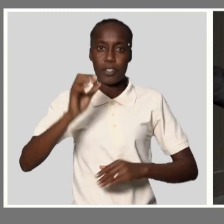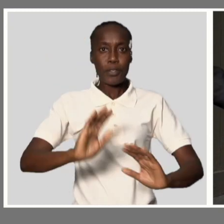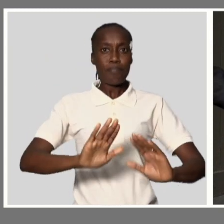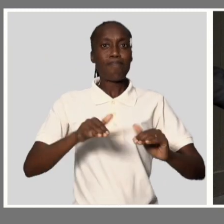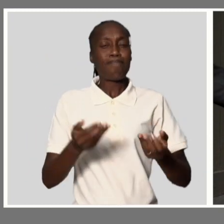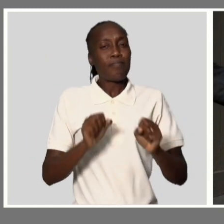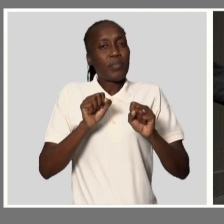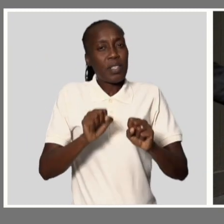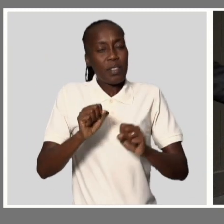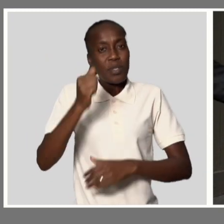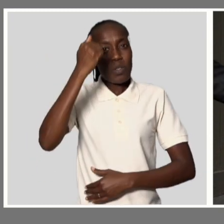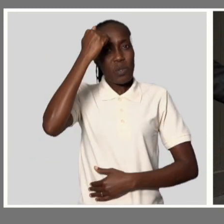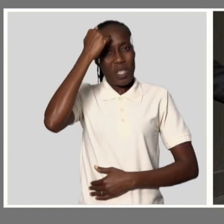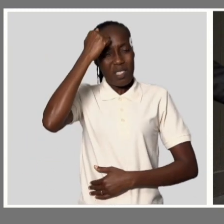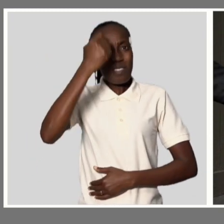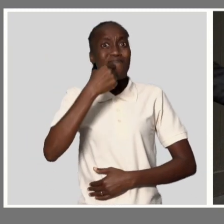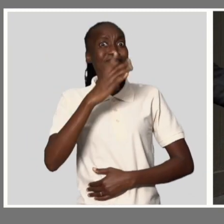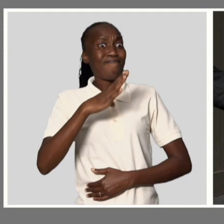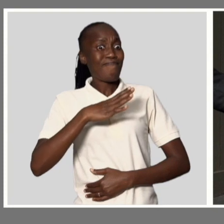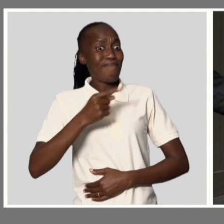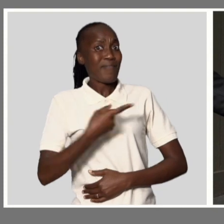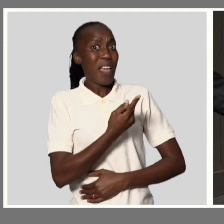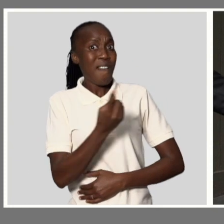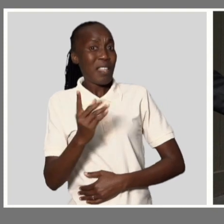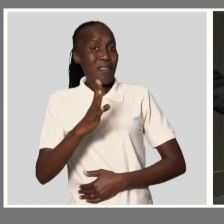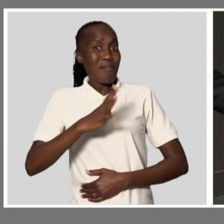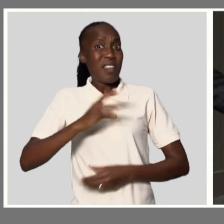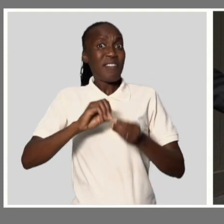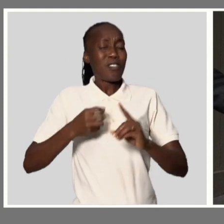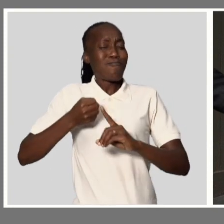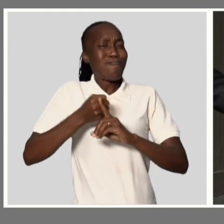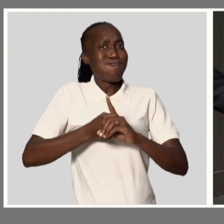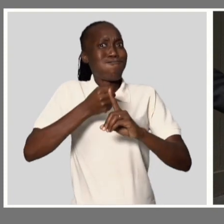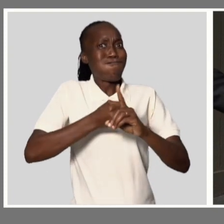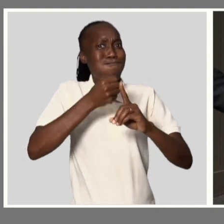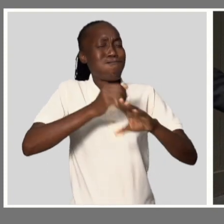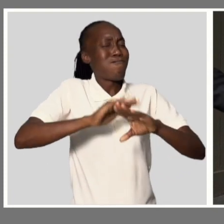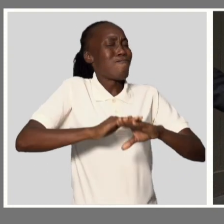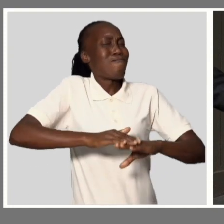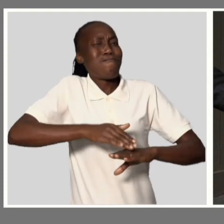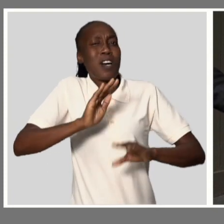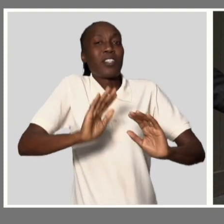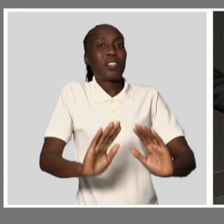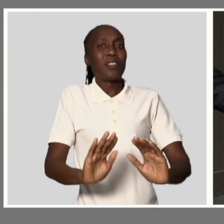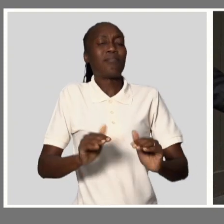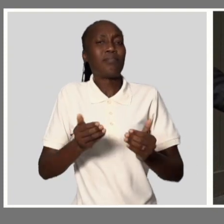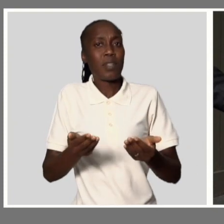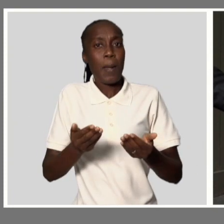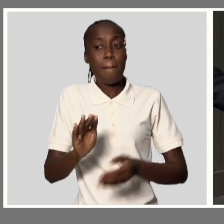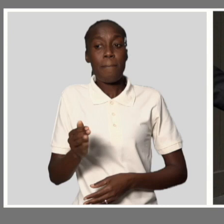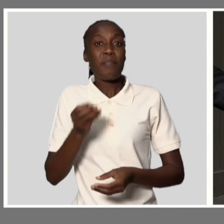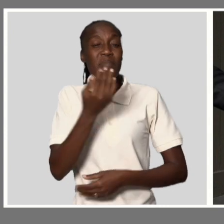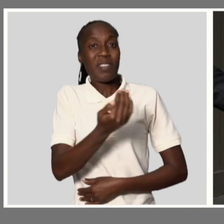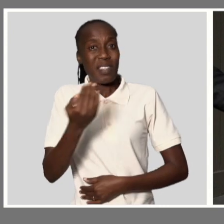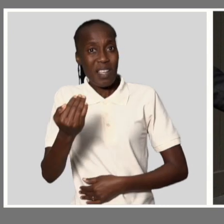é preciso que reconheçamos aqueles que se esforçam ou que fazem um pouco mais